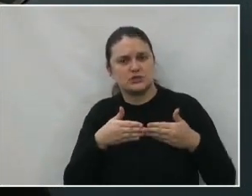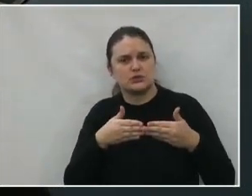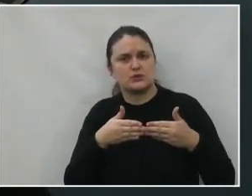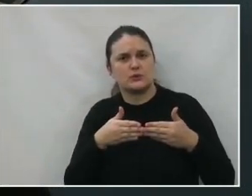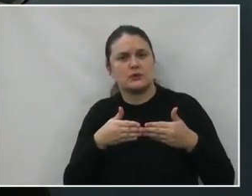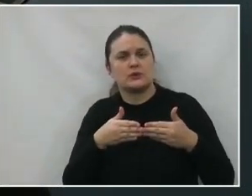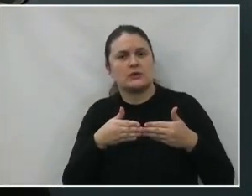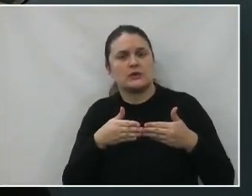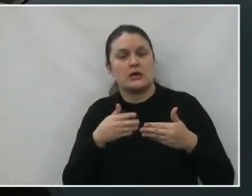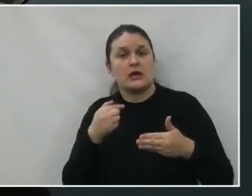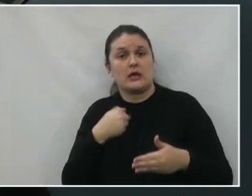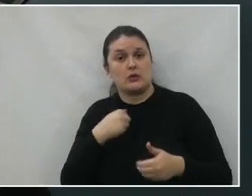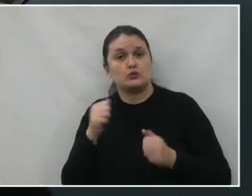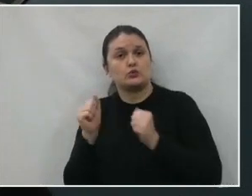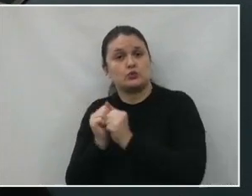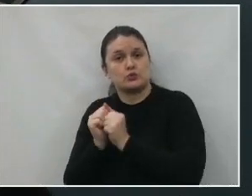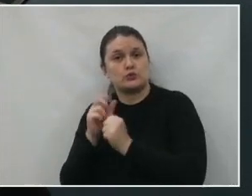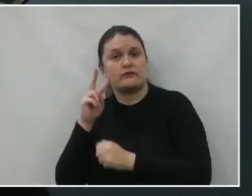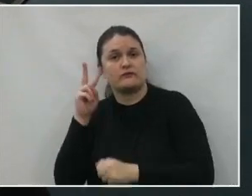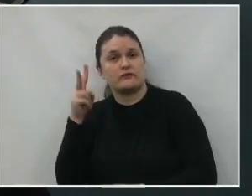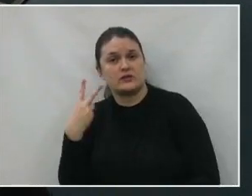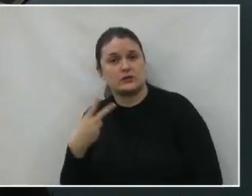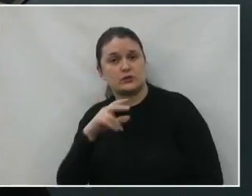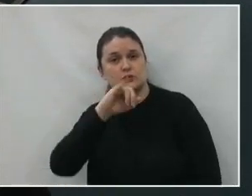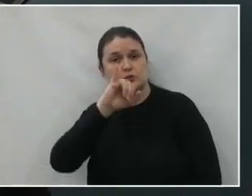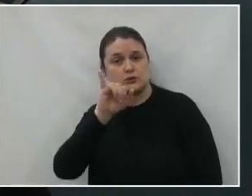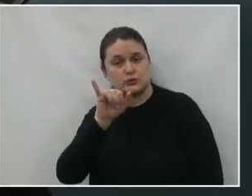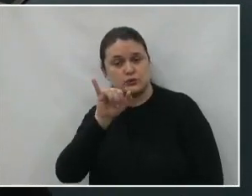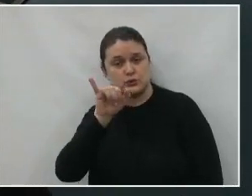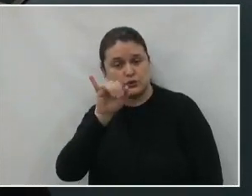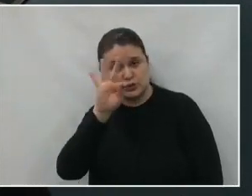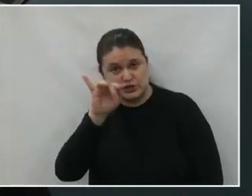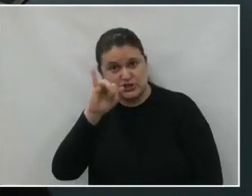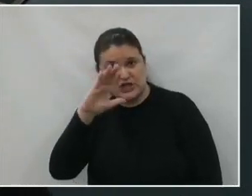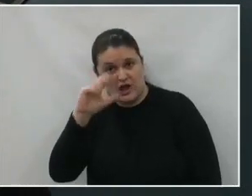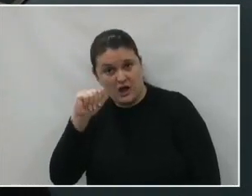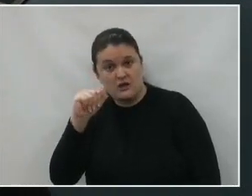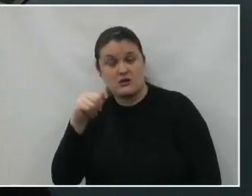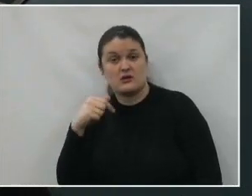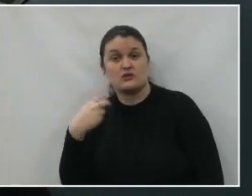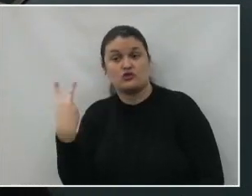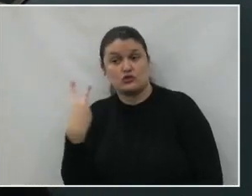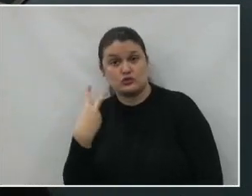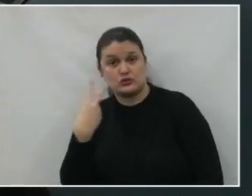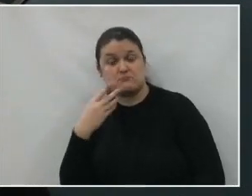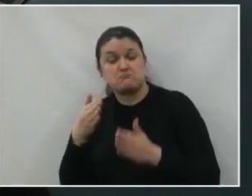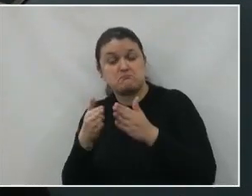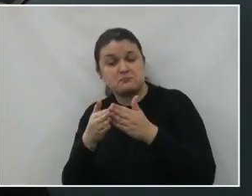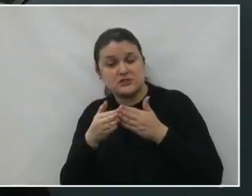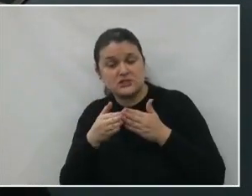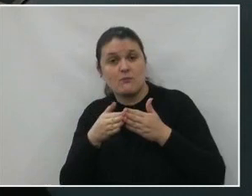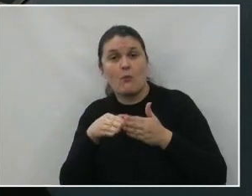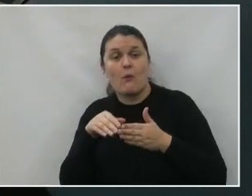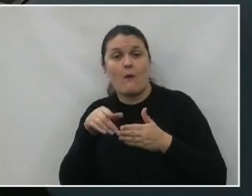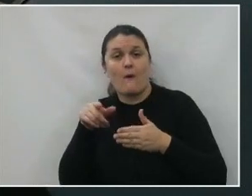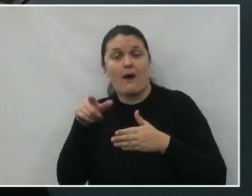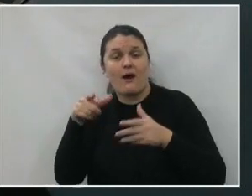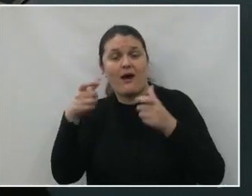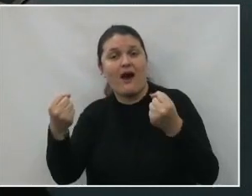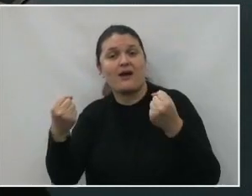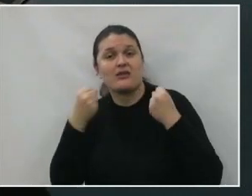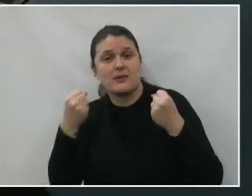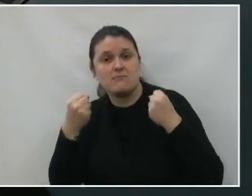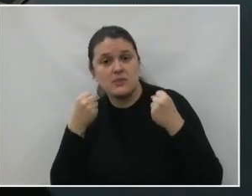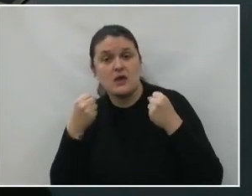requerimento meu e do vereador Juarez Estica, solicitando essa academia, não só ali para o Nossa Senhora